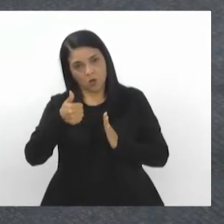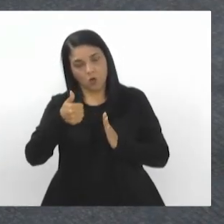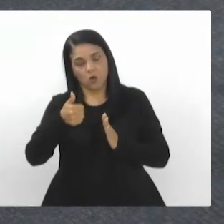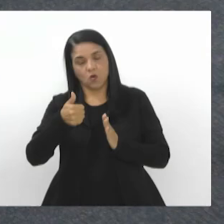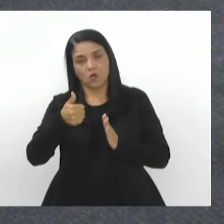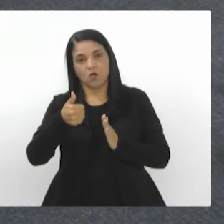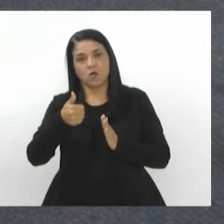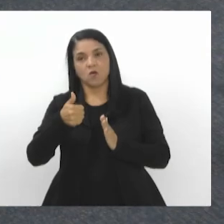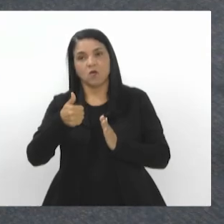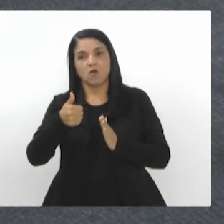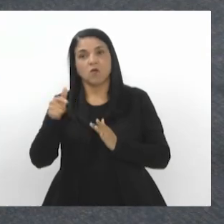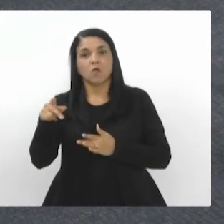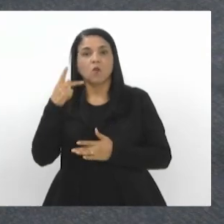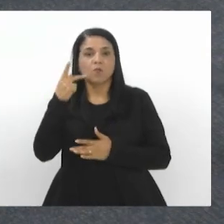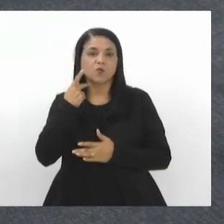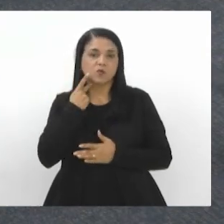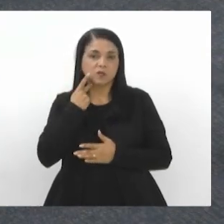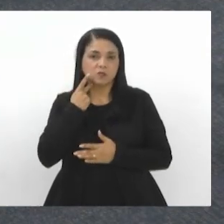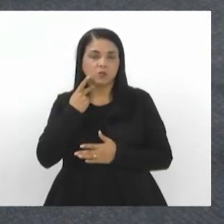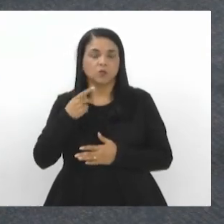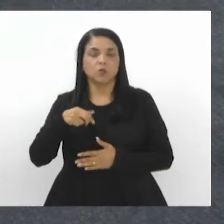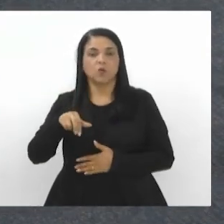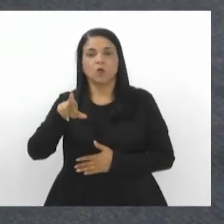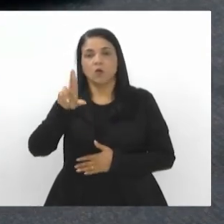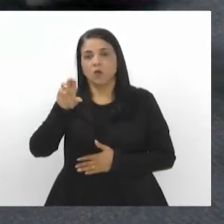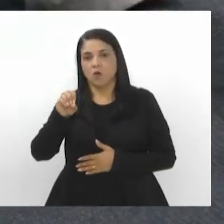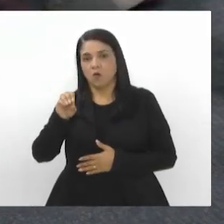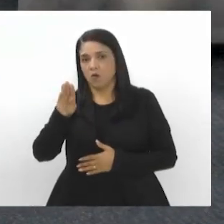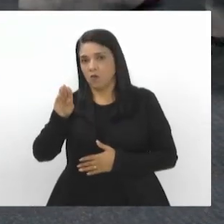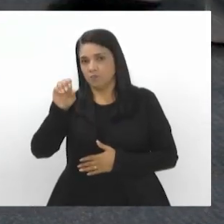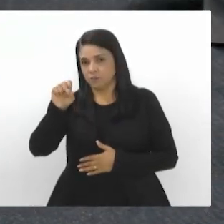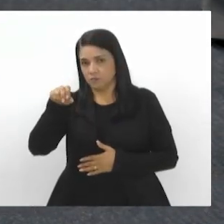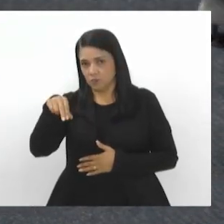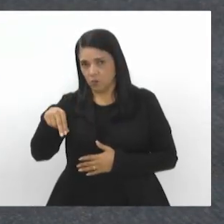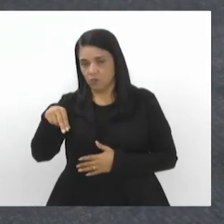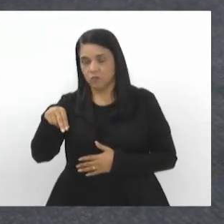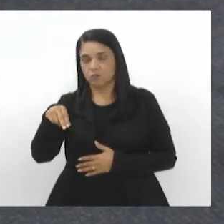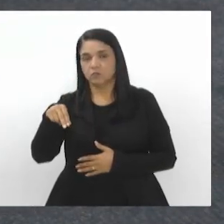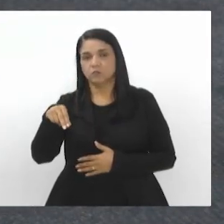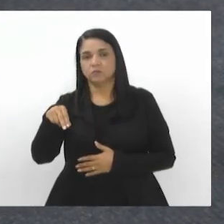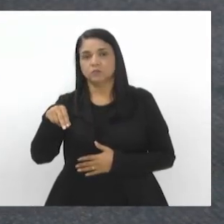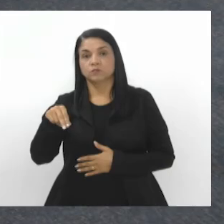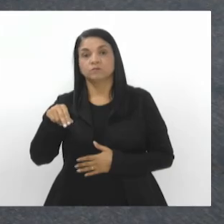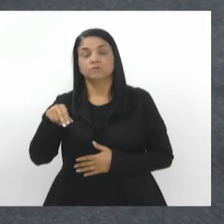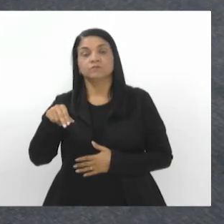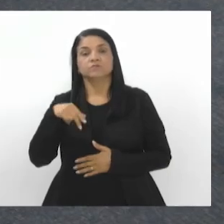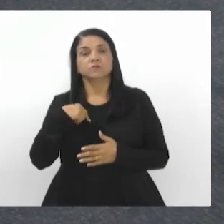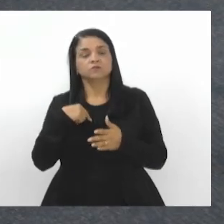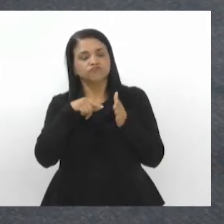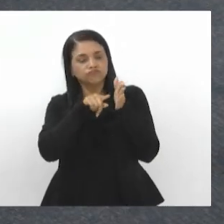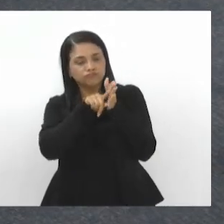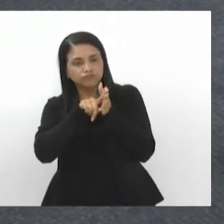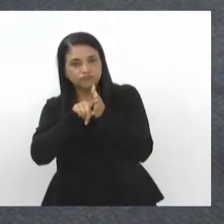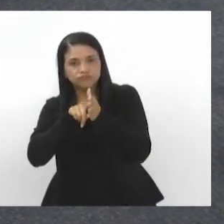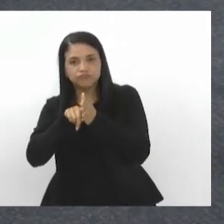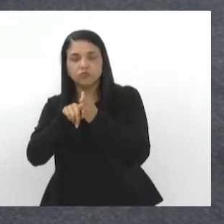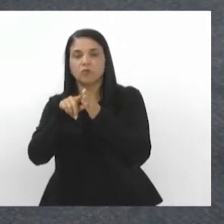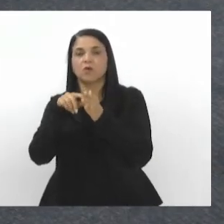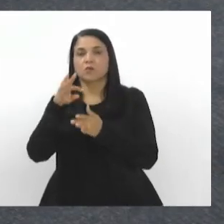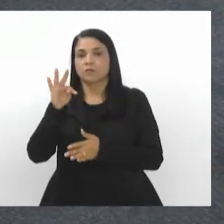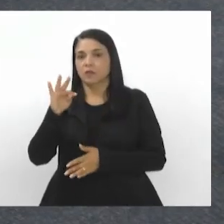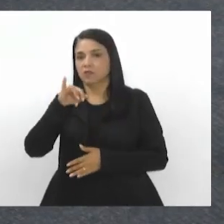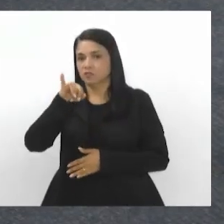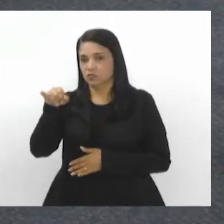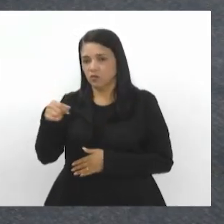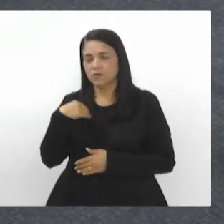nosso procurador-geral, procurador da casa, consultar o TJ, verificar como